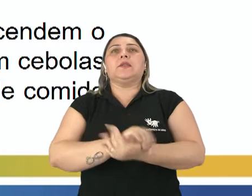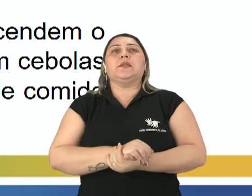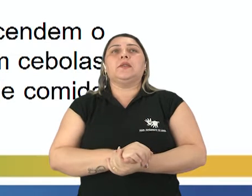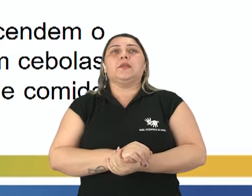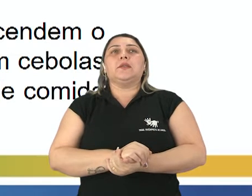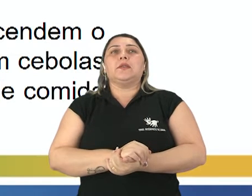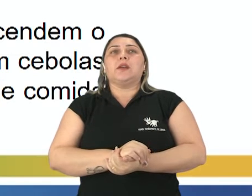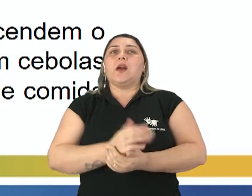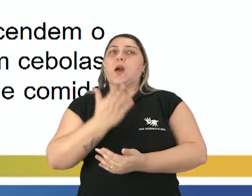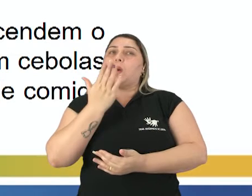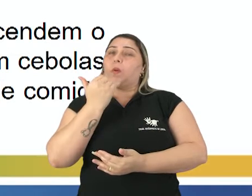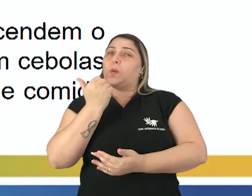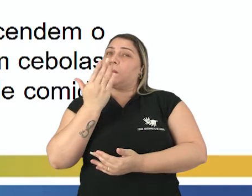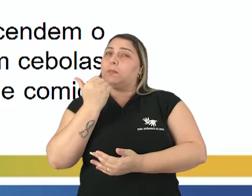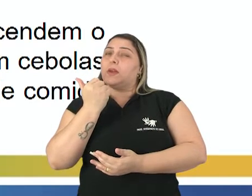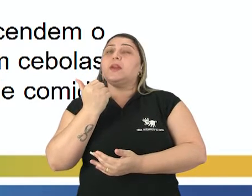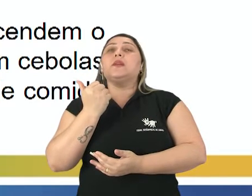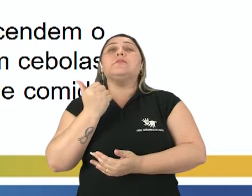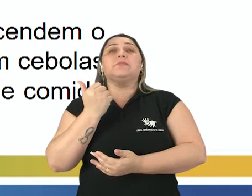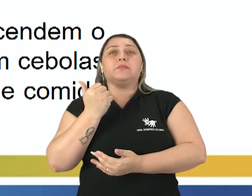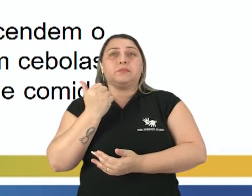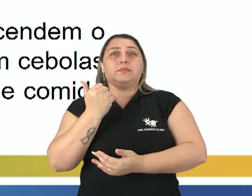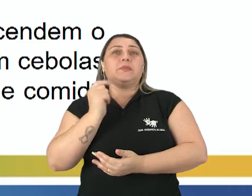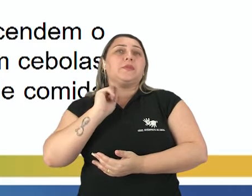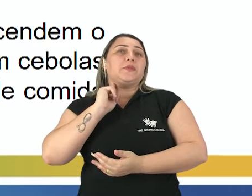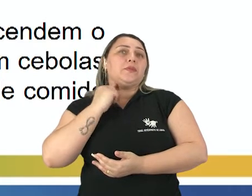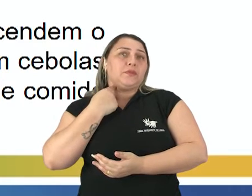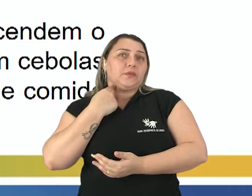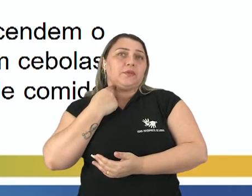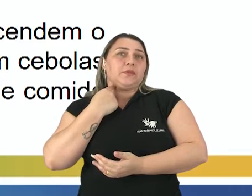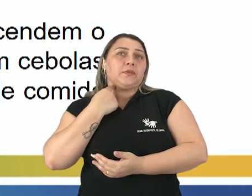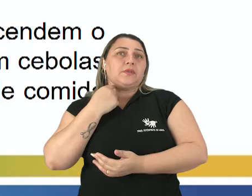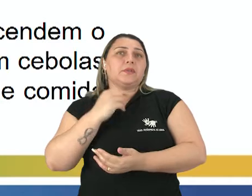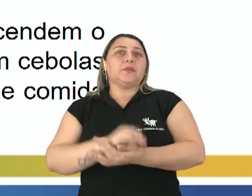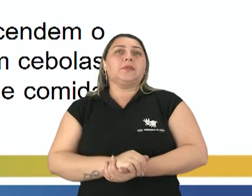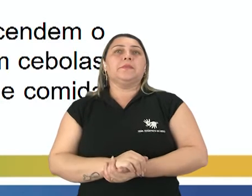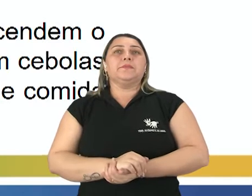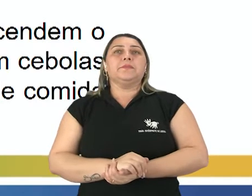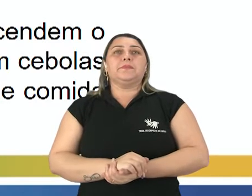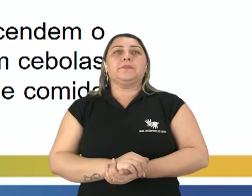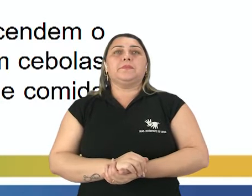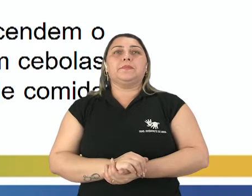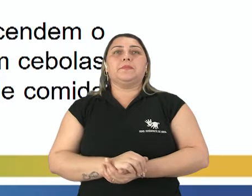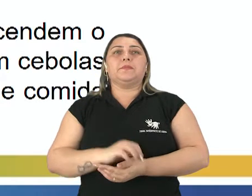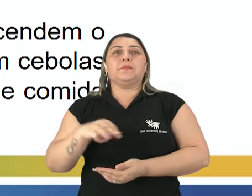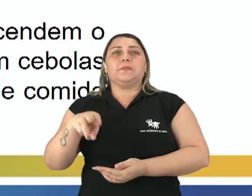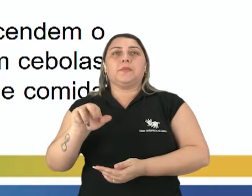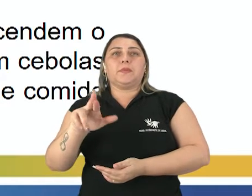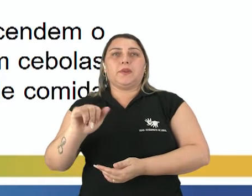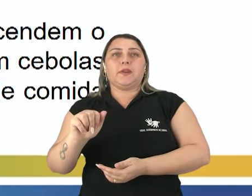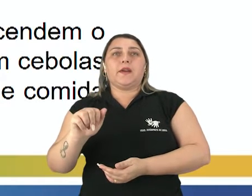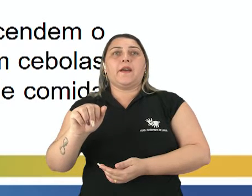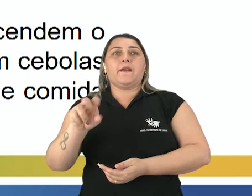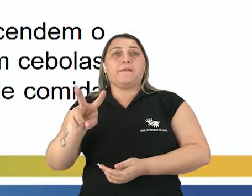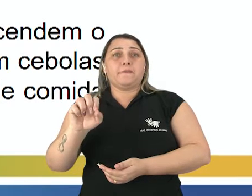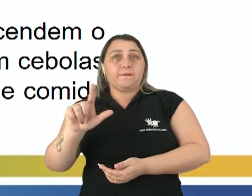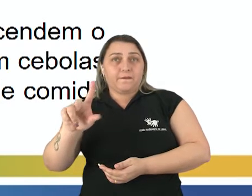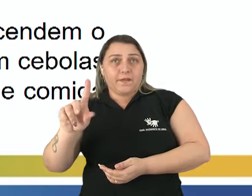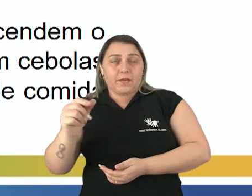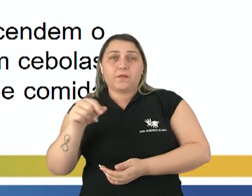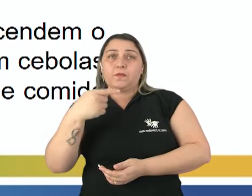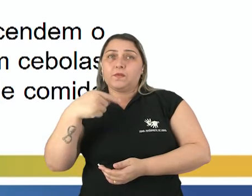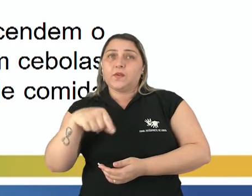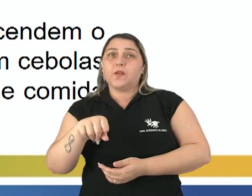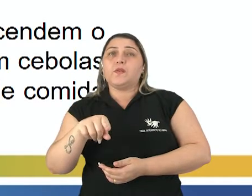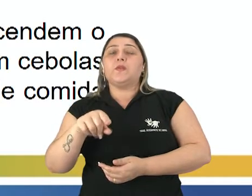de comida azeda. Maria Velho da Costa, Cravo, página 133. Então, é quando você vai fazendo